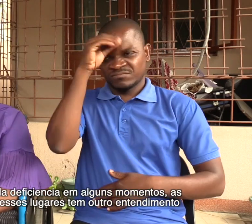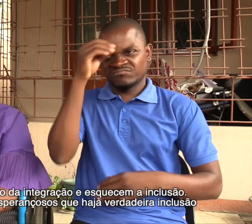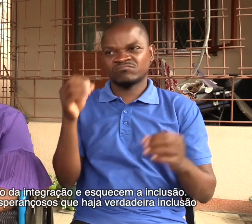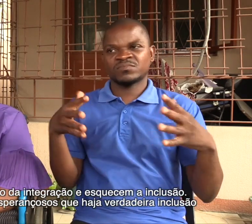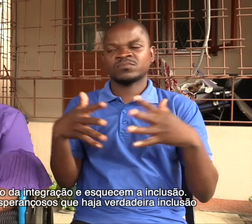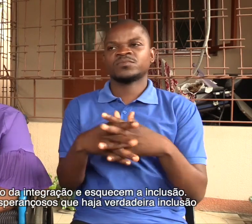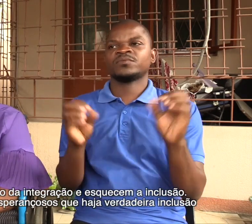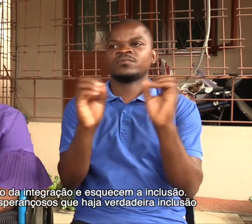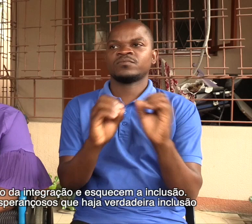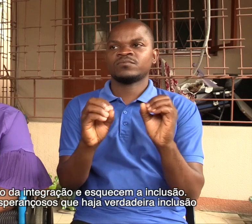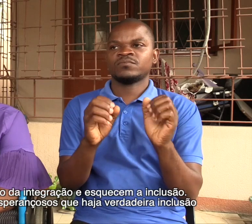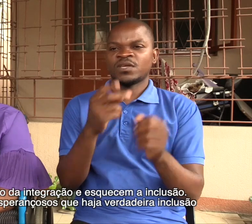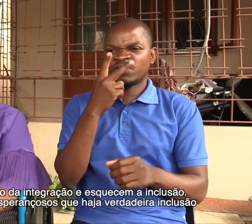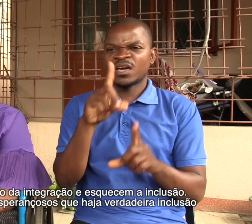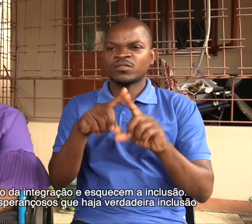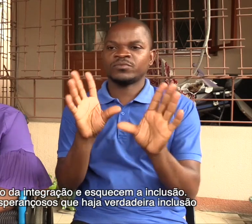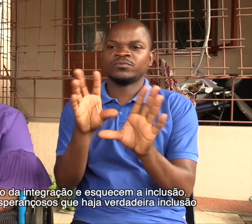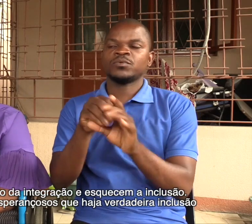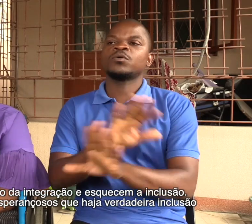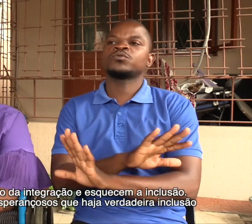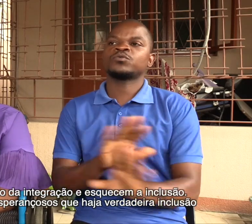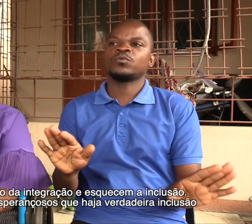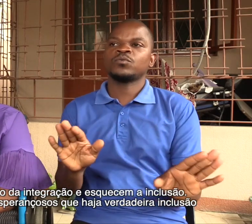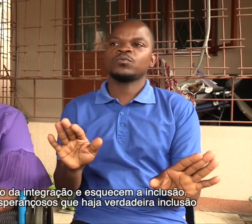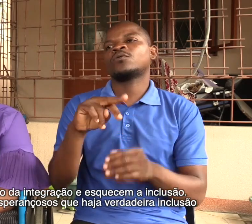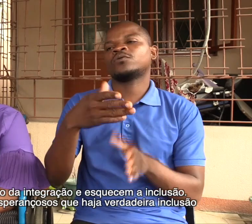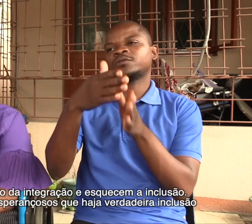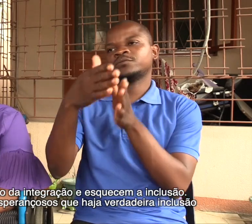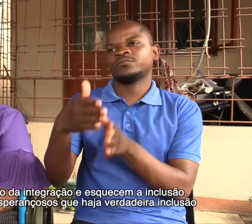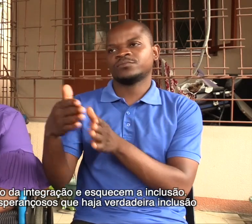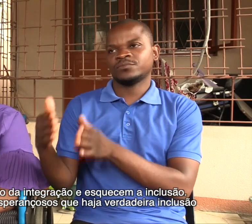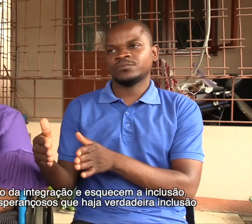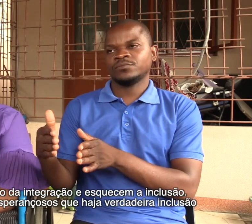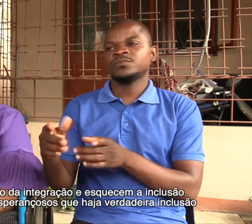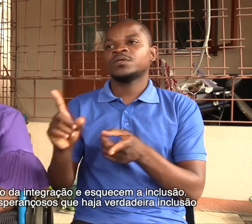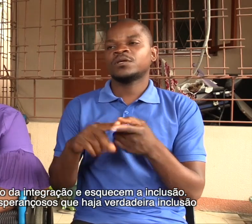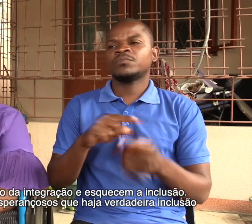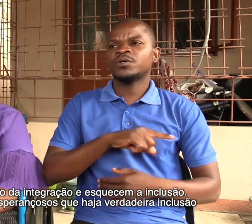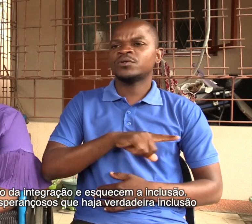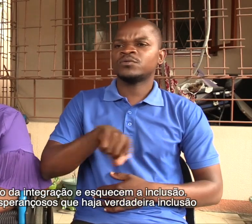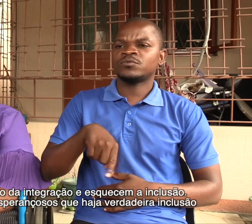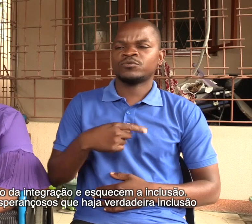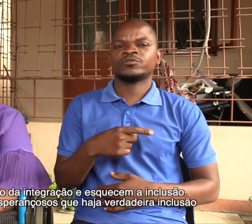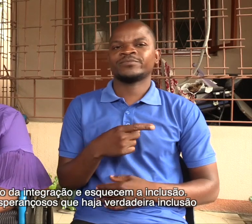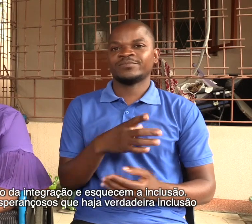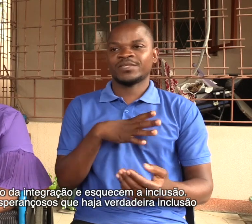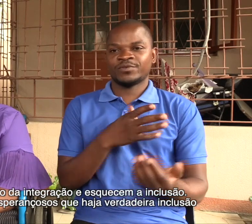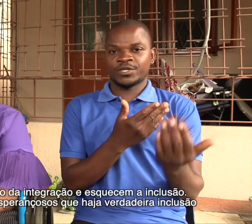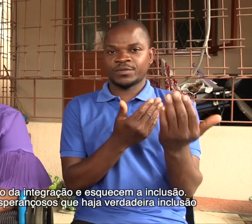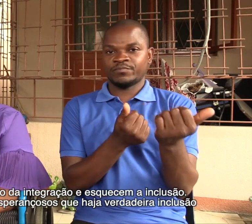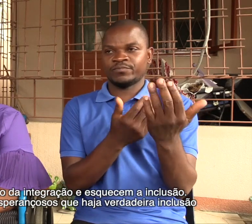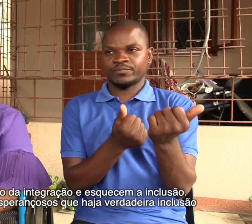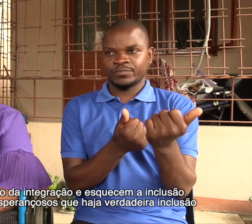Olham mais para a integração e esquecem o lado de inclusão. E nós estamos, de facto, esperançosos